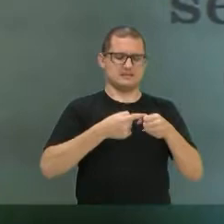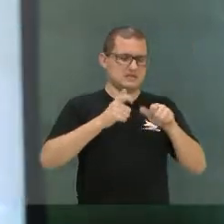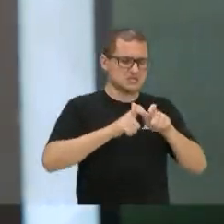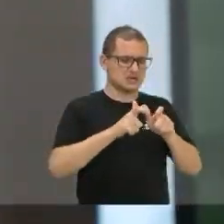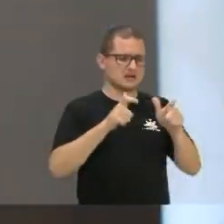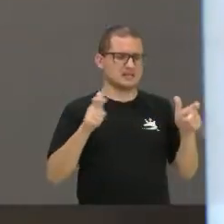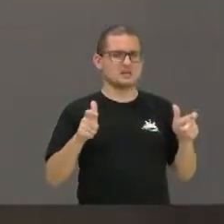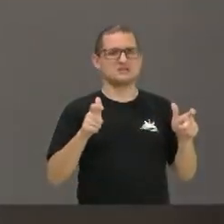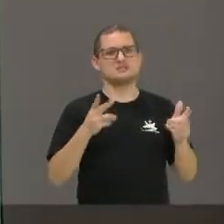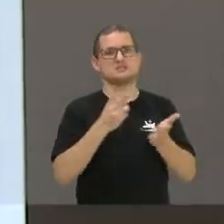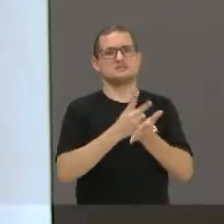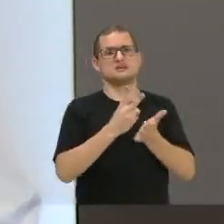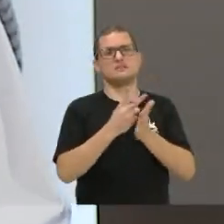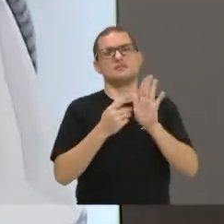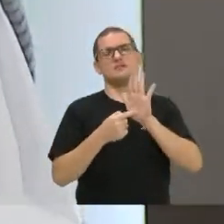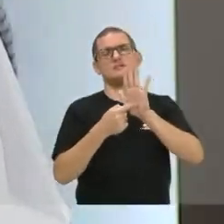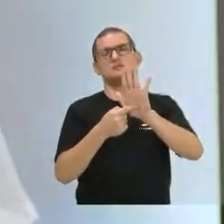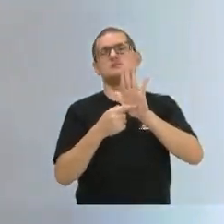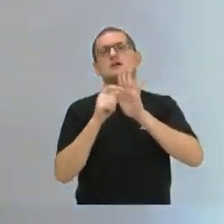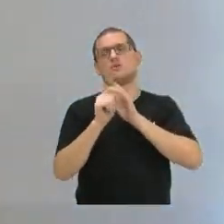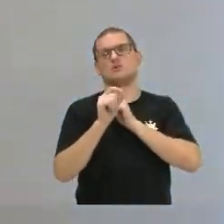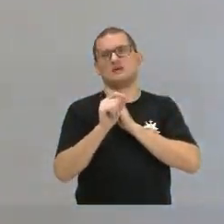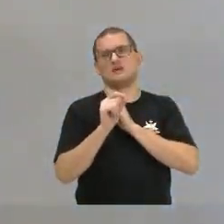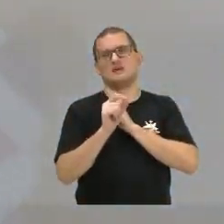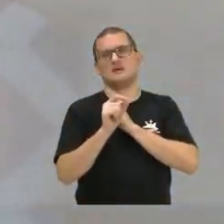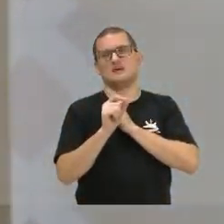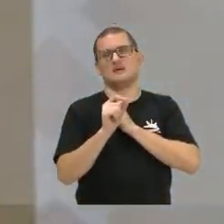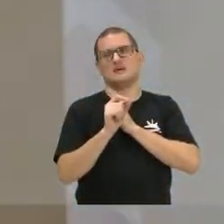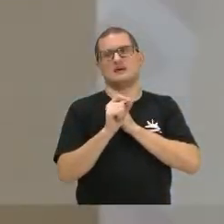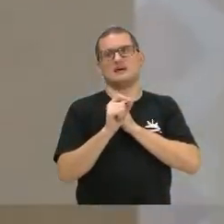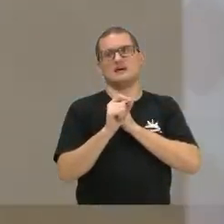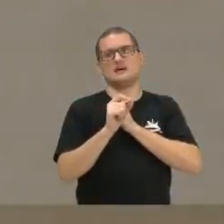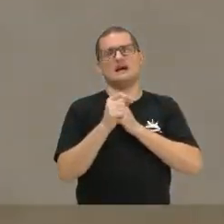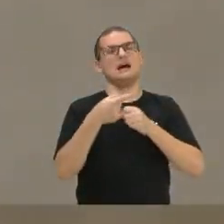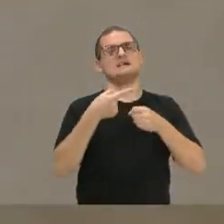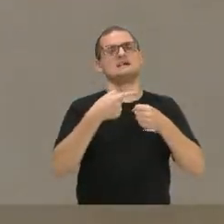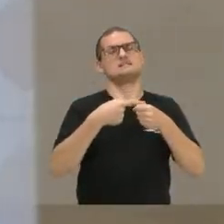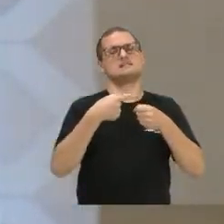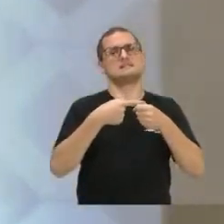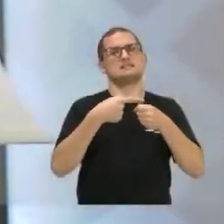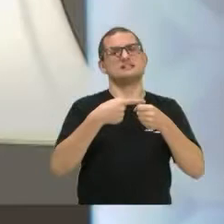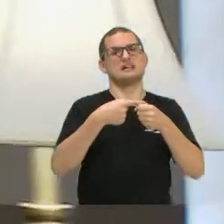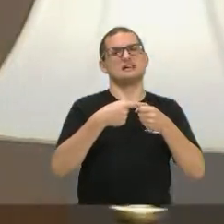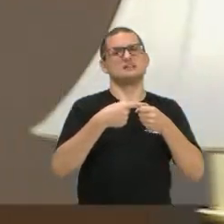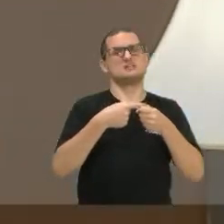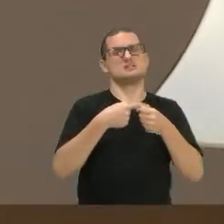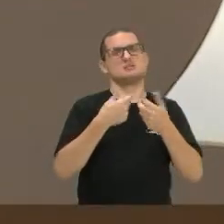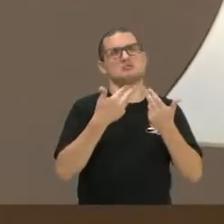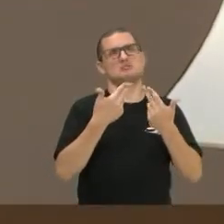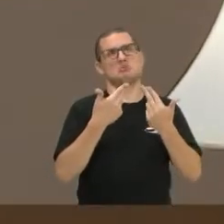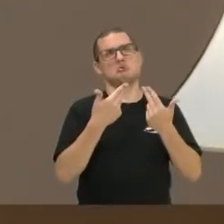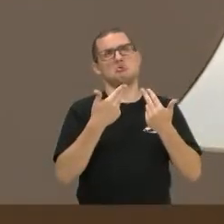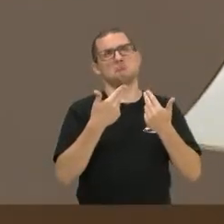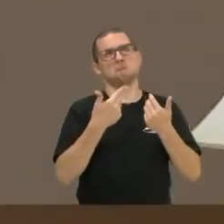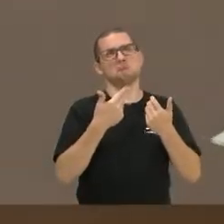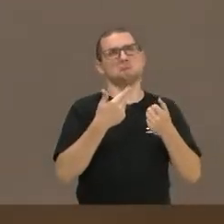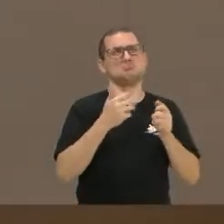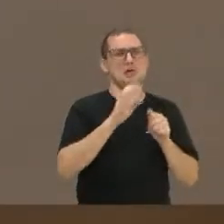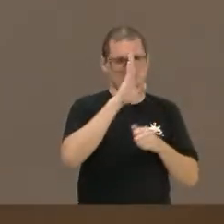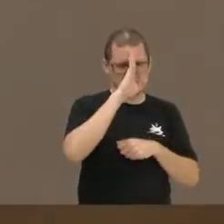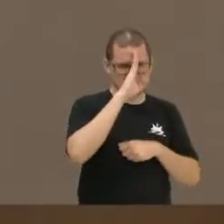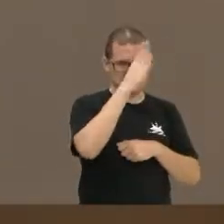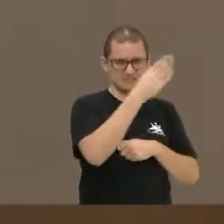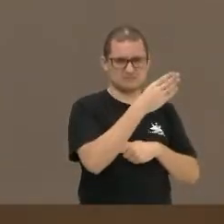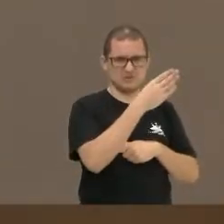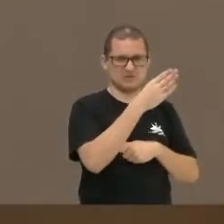sempre aplicada para se referir a cidade como capital do mundo pagão e a cidade